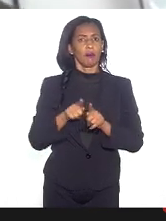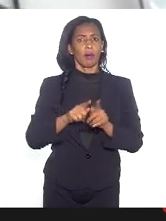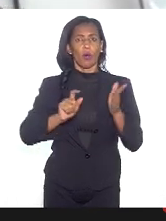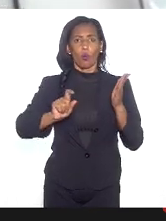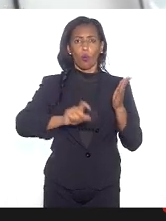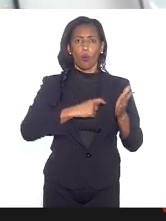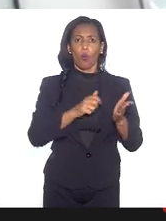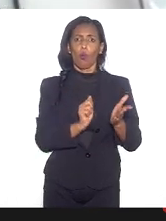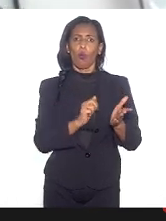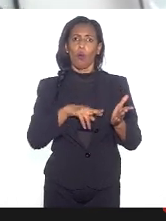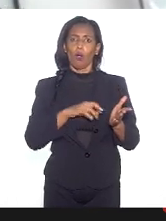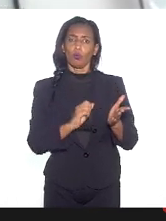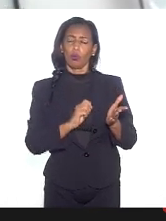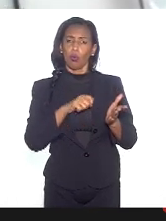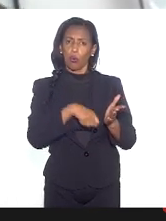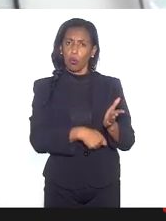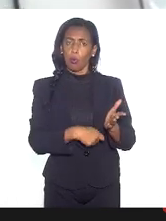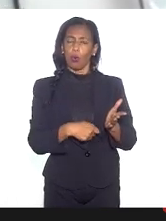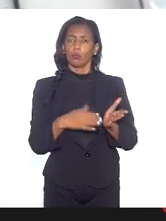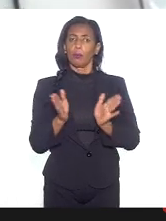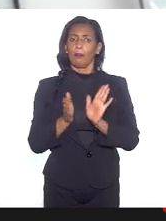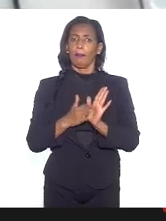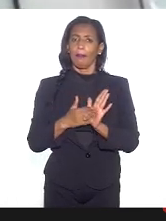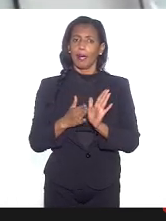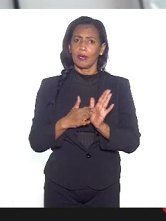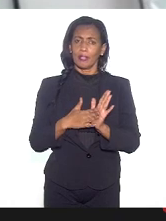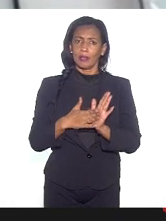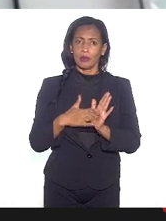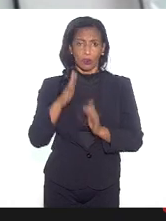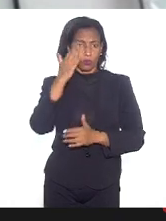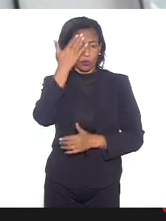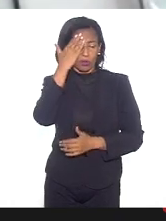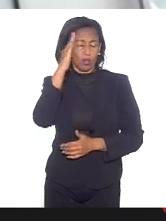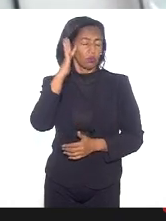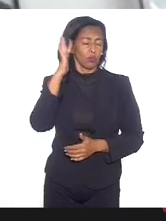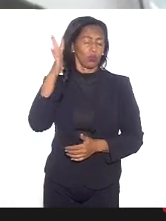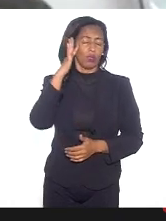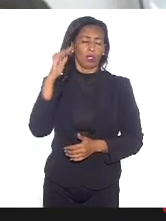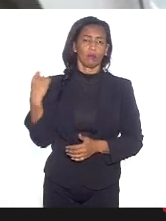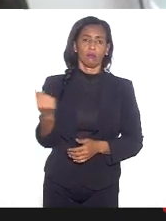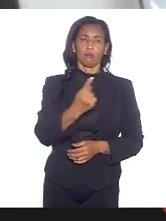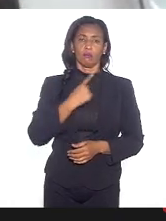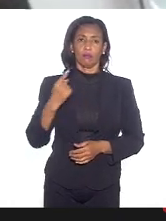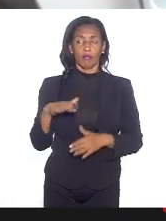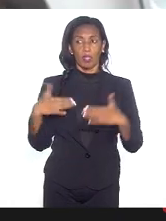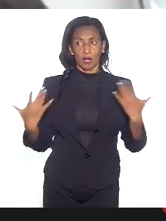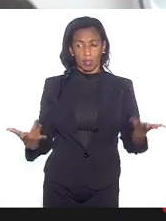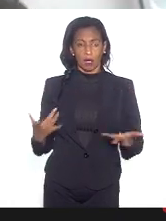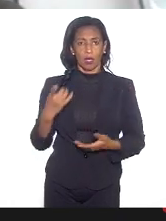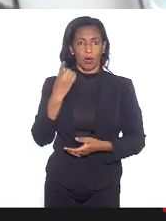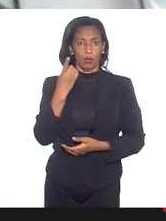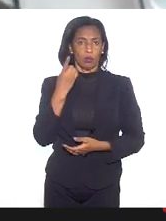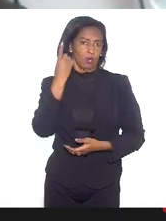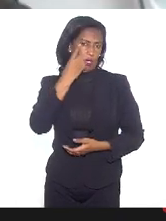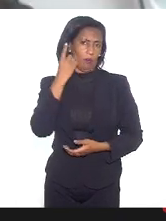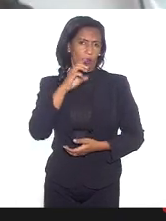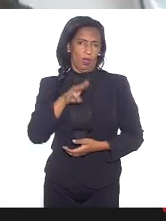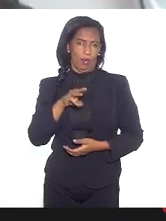autor, o signatário do parecer que muda o entendimento tão sonhado por nós. Então, deputada Marta, sem me estender